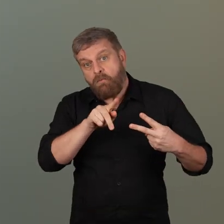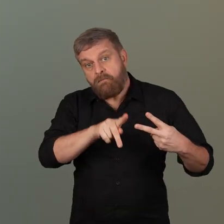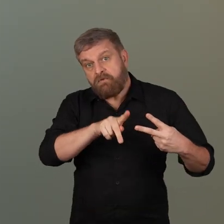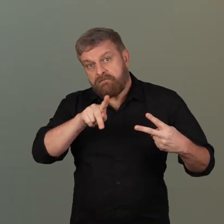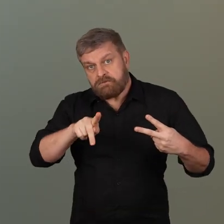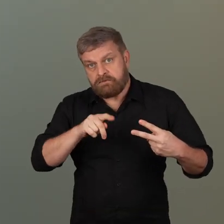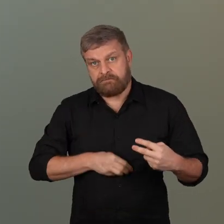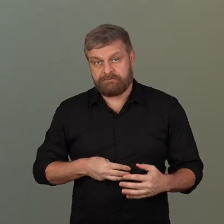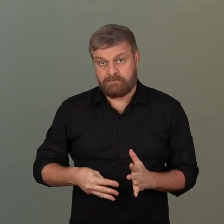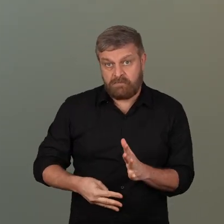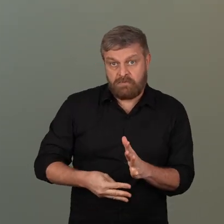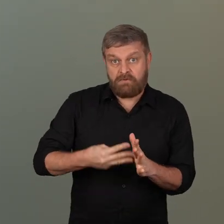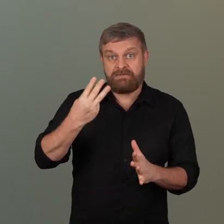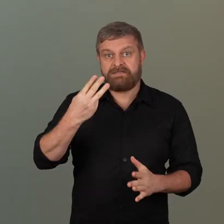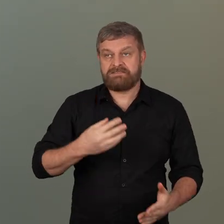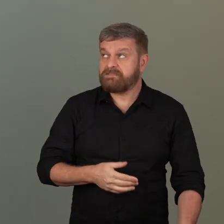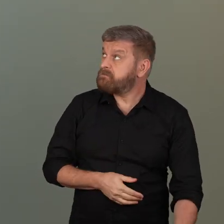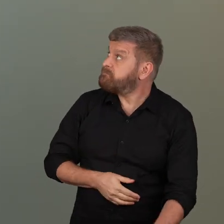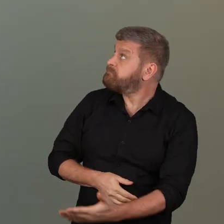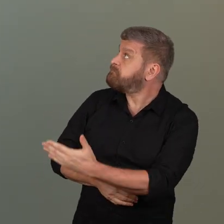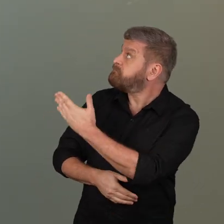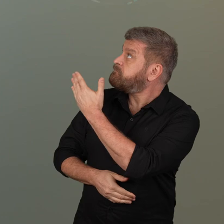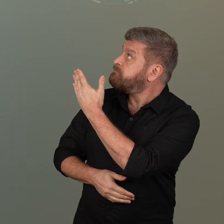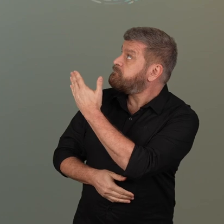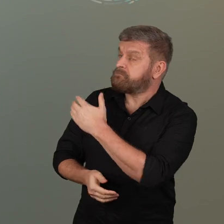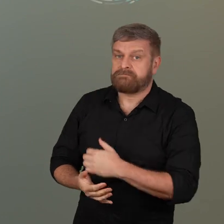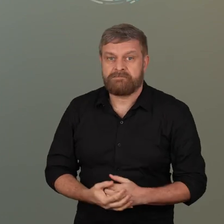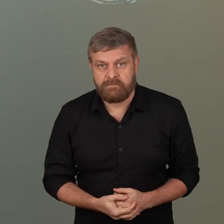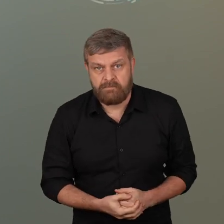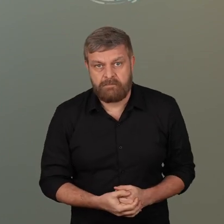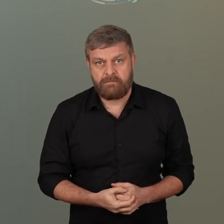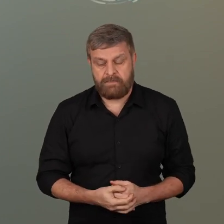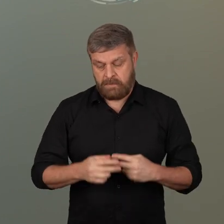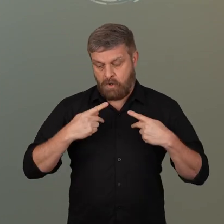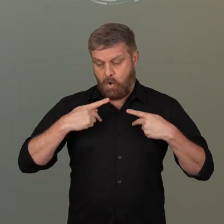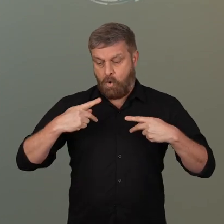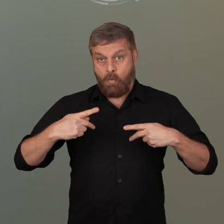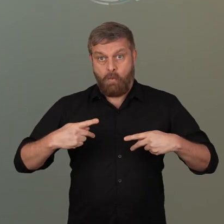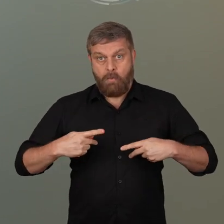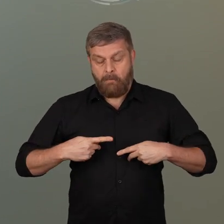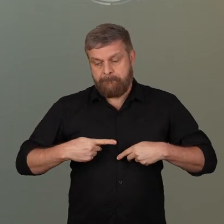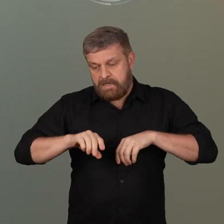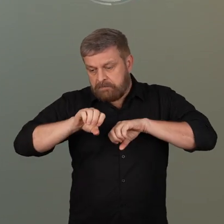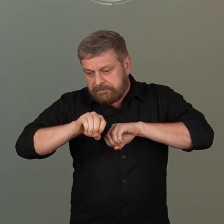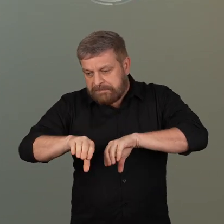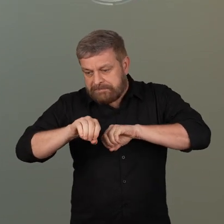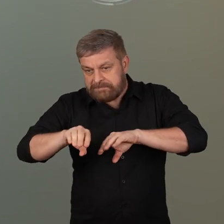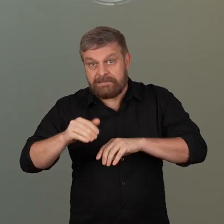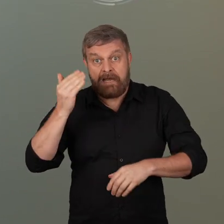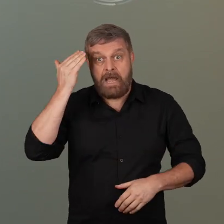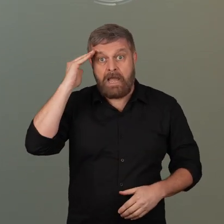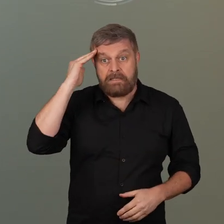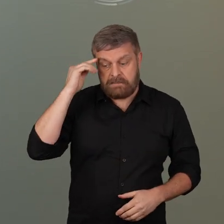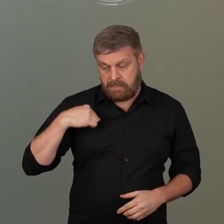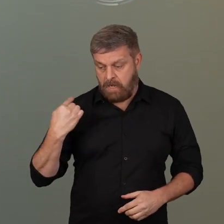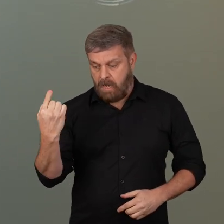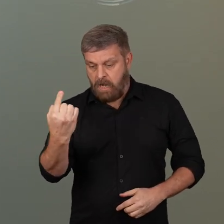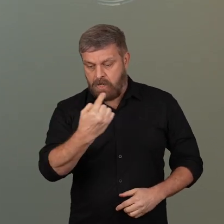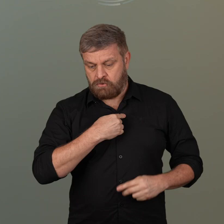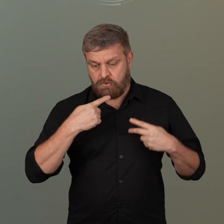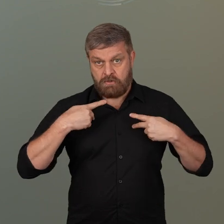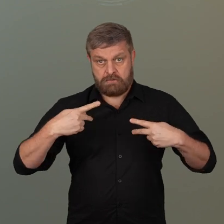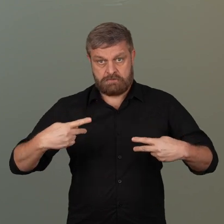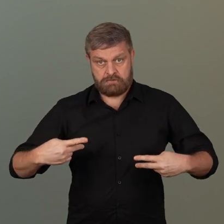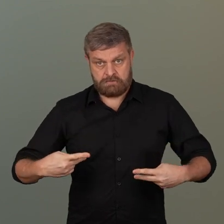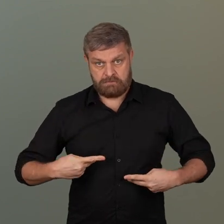terceiro saber é ensinar a condição humana. Título na tela. É a compreensão que o ser humano é